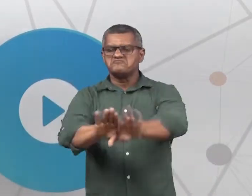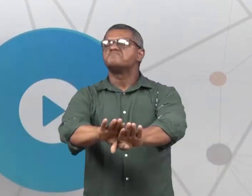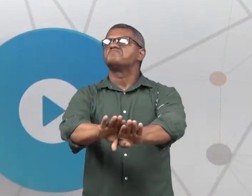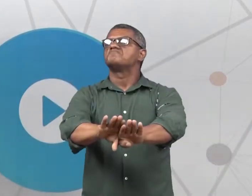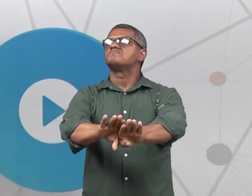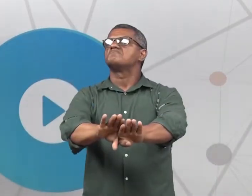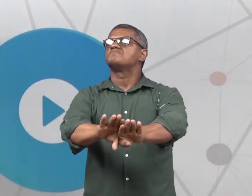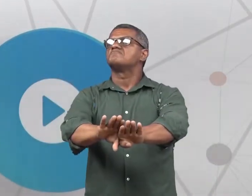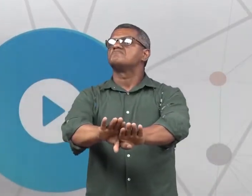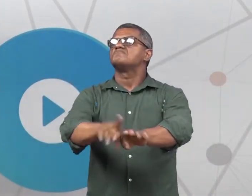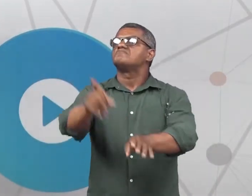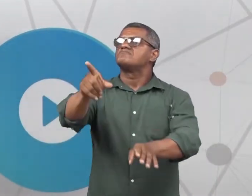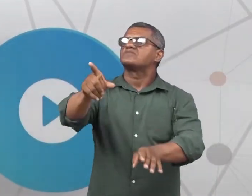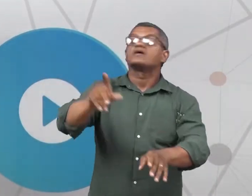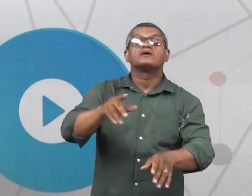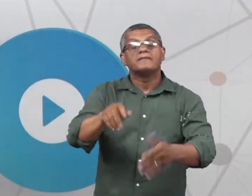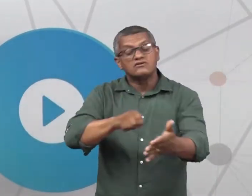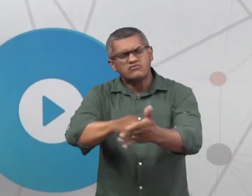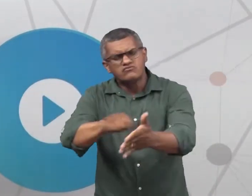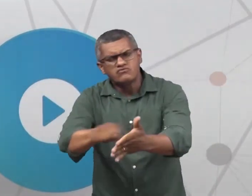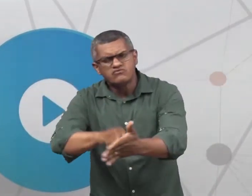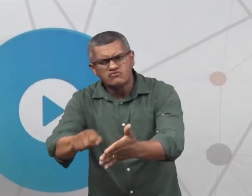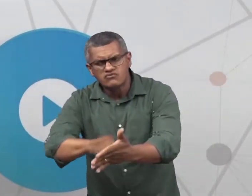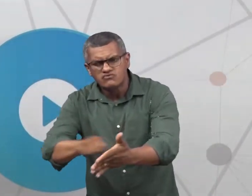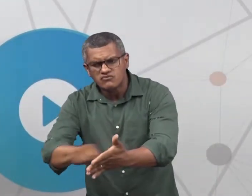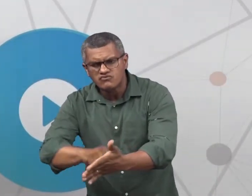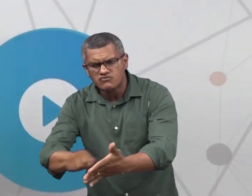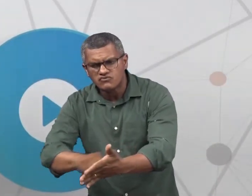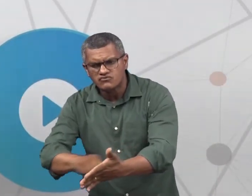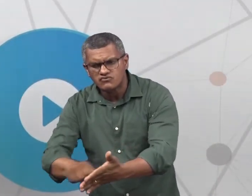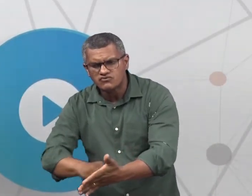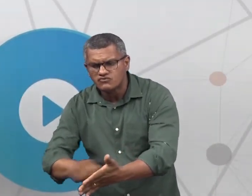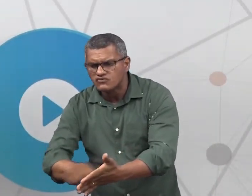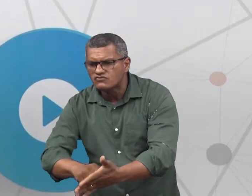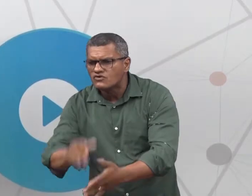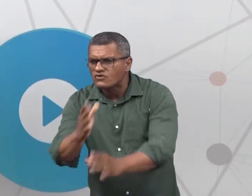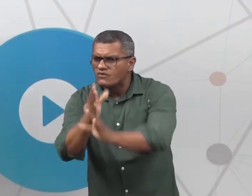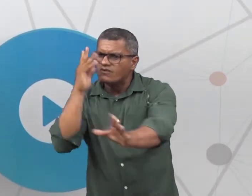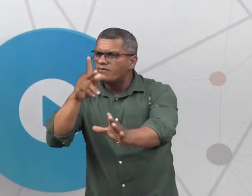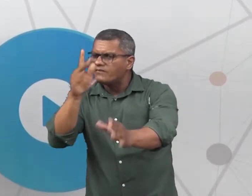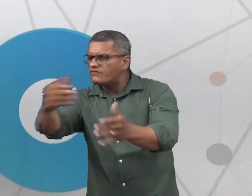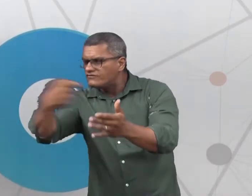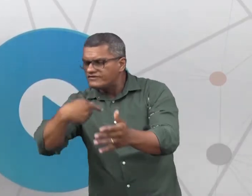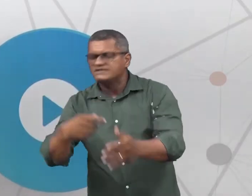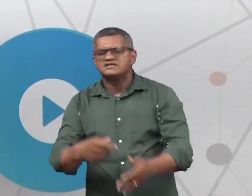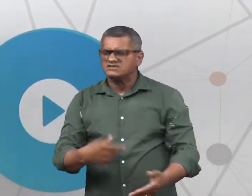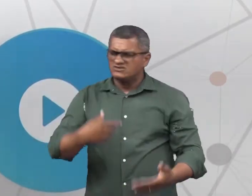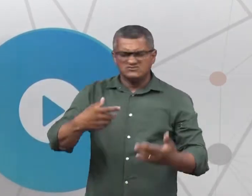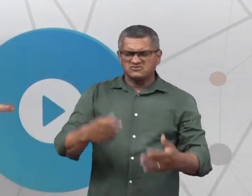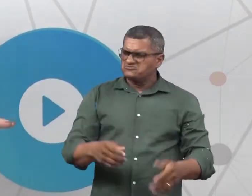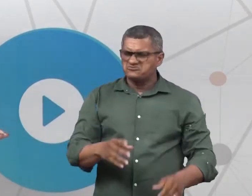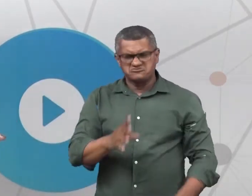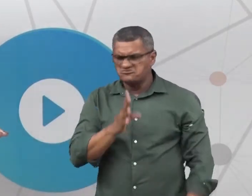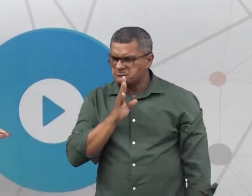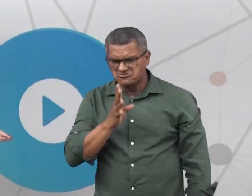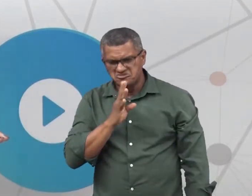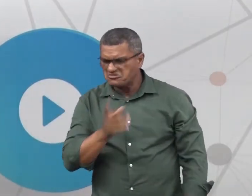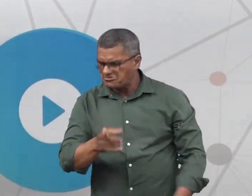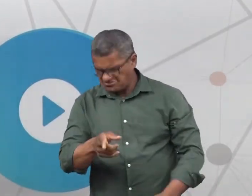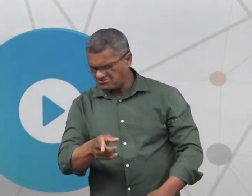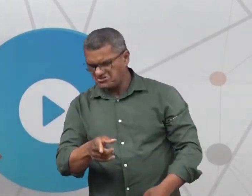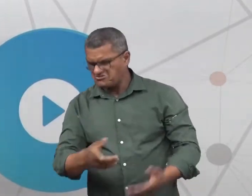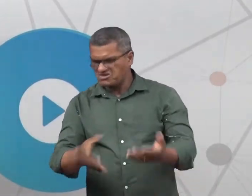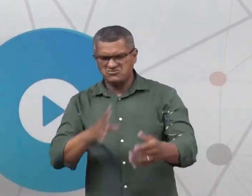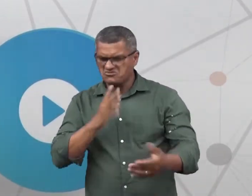que o povo, também colhendo, né, assinaturas, faz o quê? Ele vai, olha, não concordamos